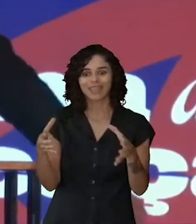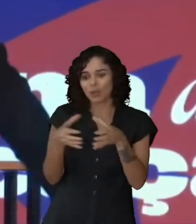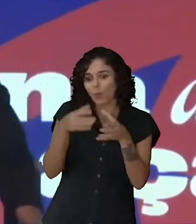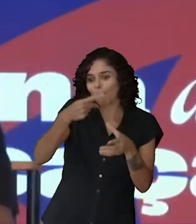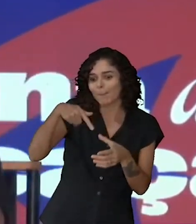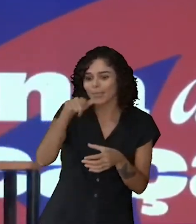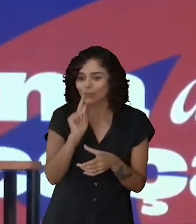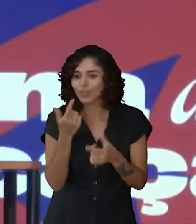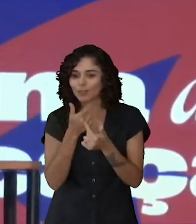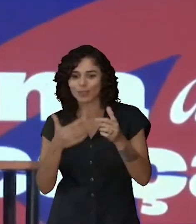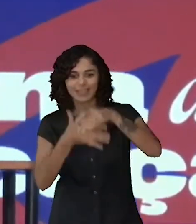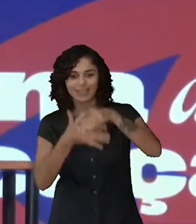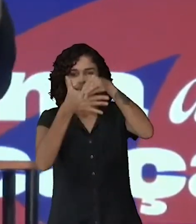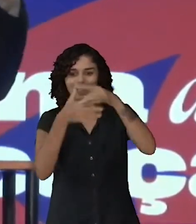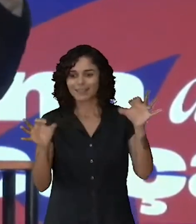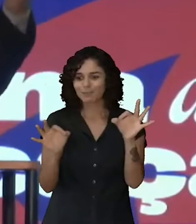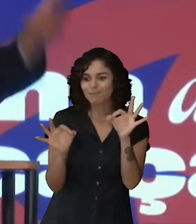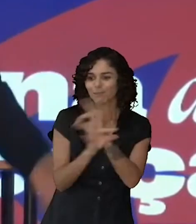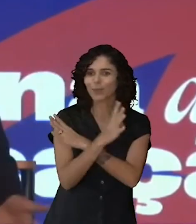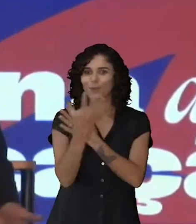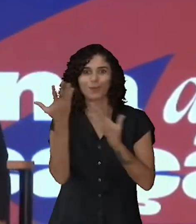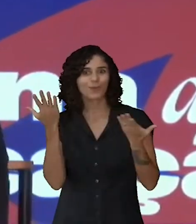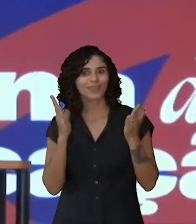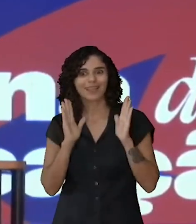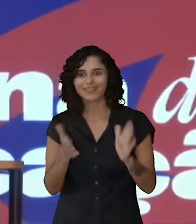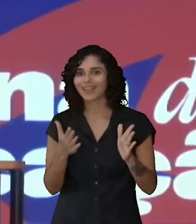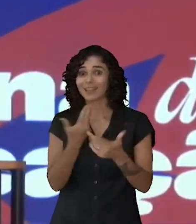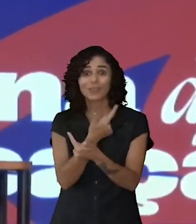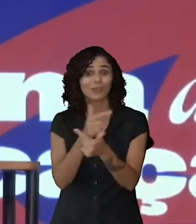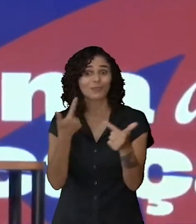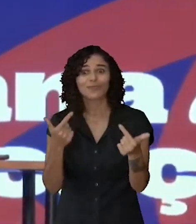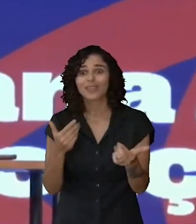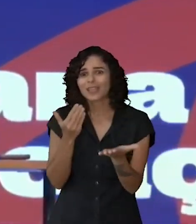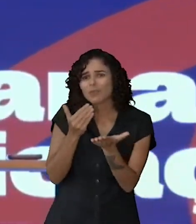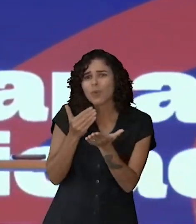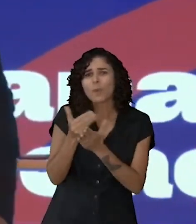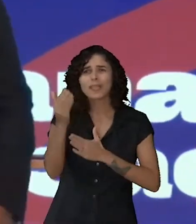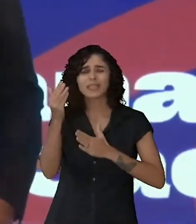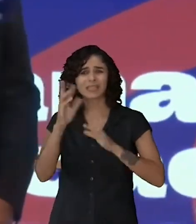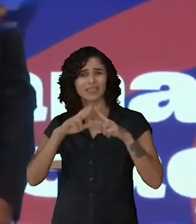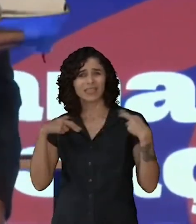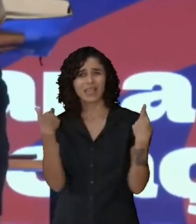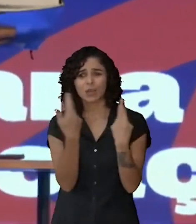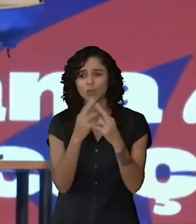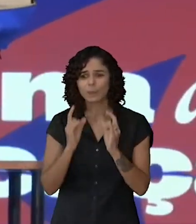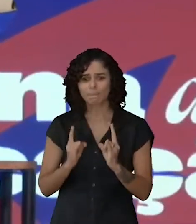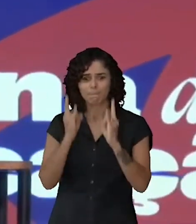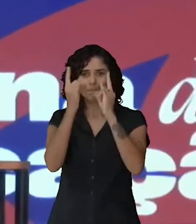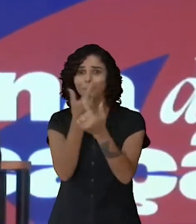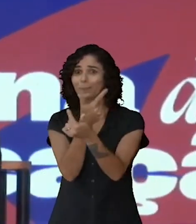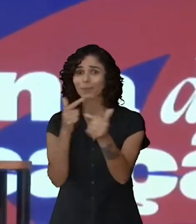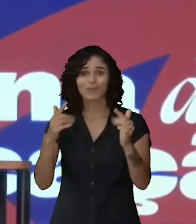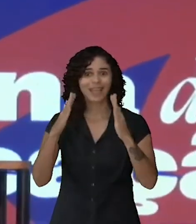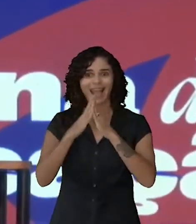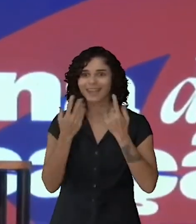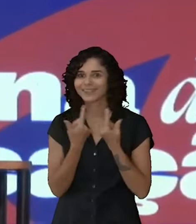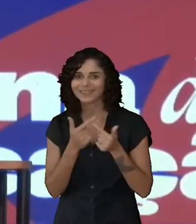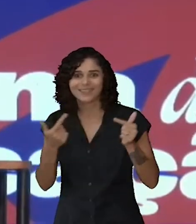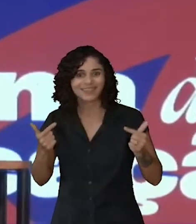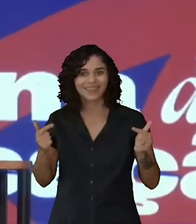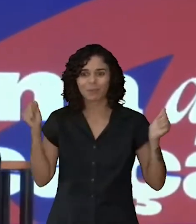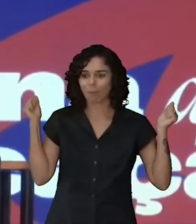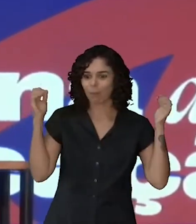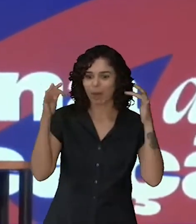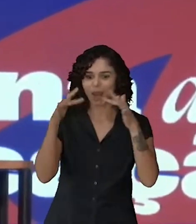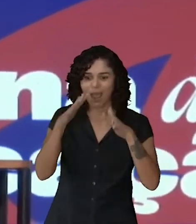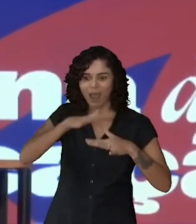liderança estabelecida, não tem lugar para se reunir, reúne onde dá. E essa igreja impressionou a cidade